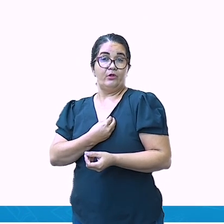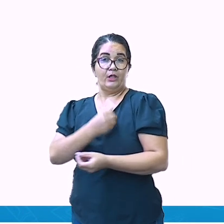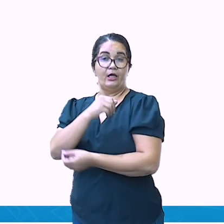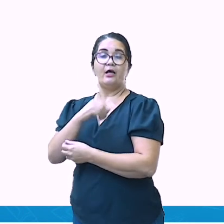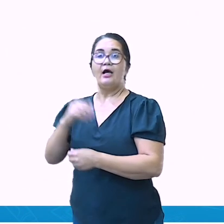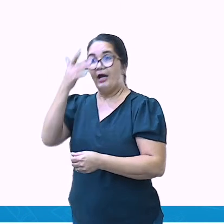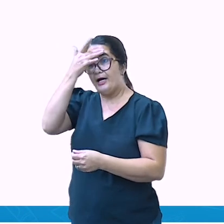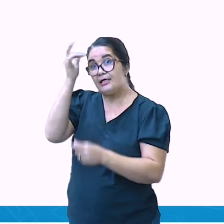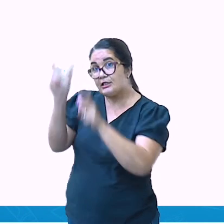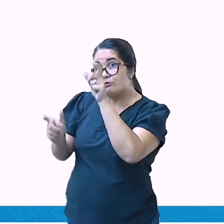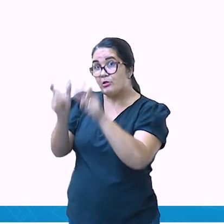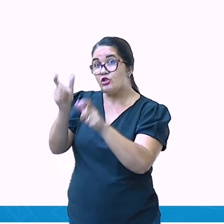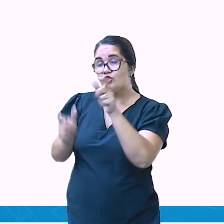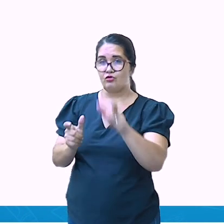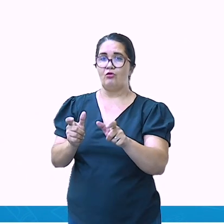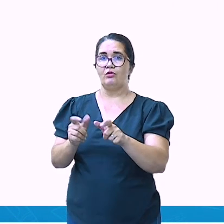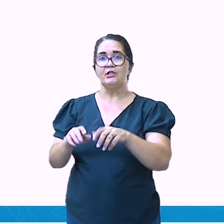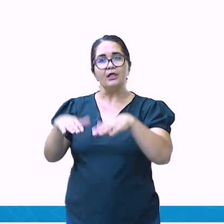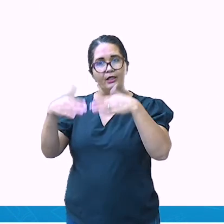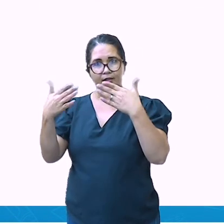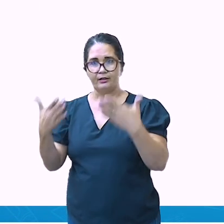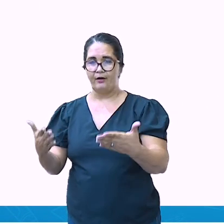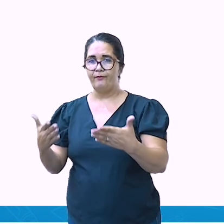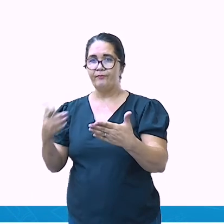Para facilitar